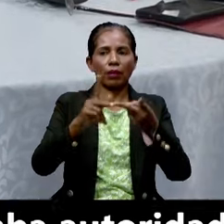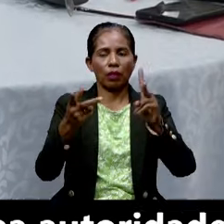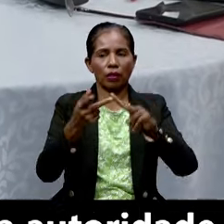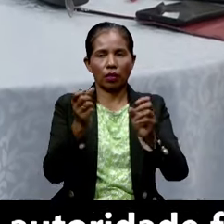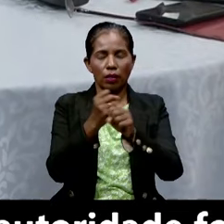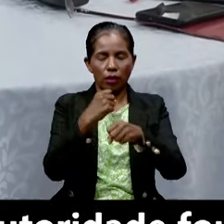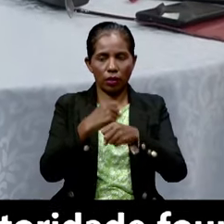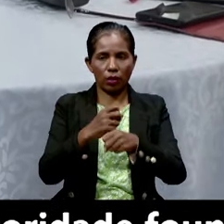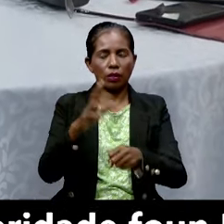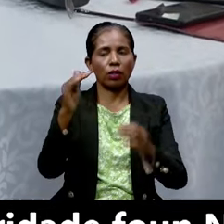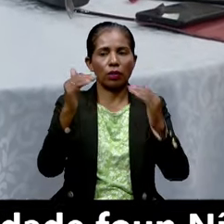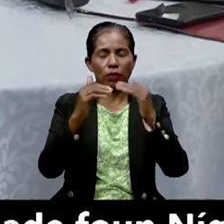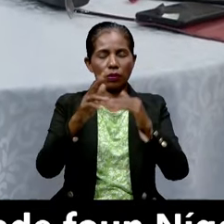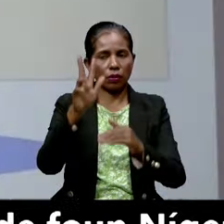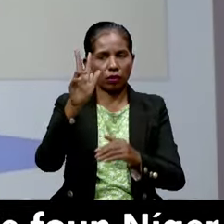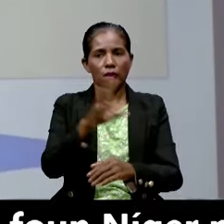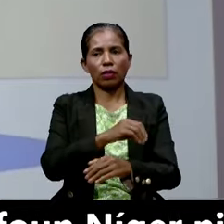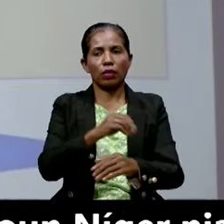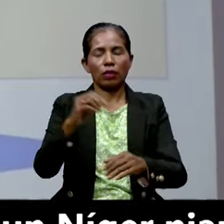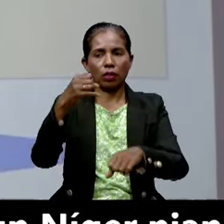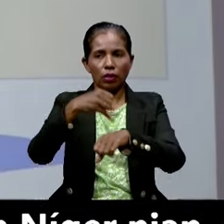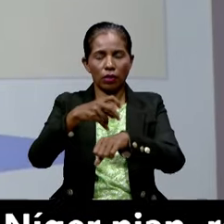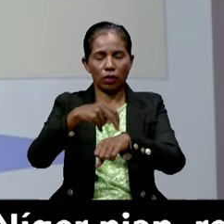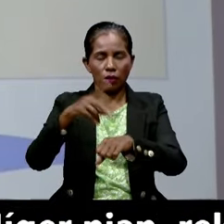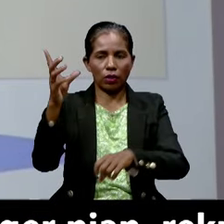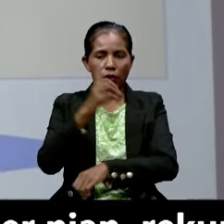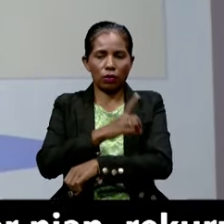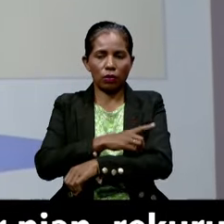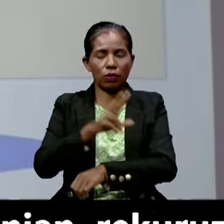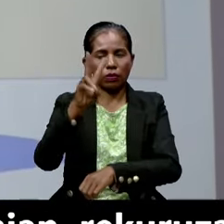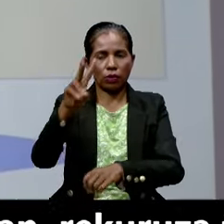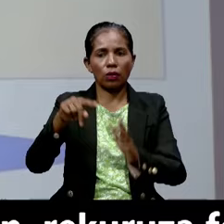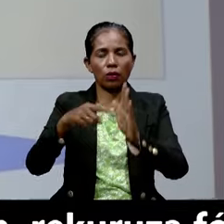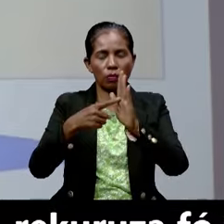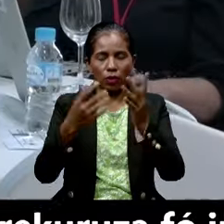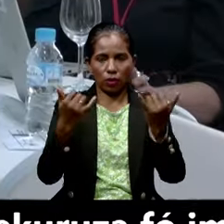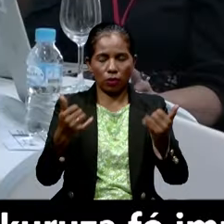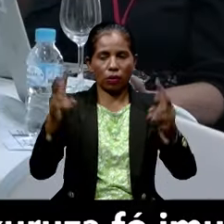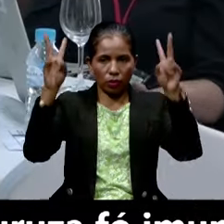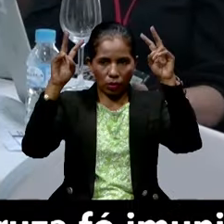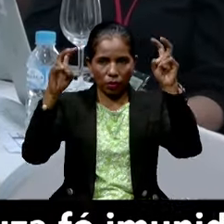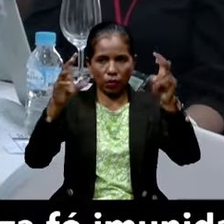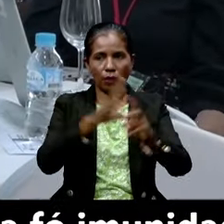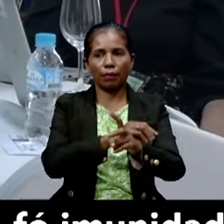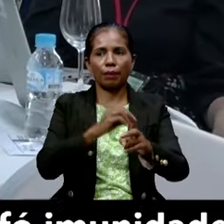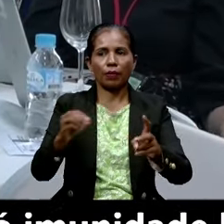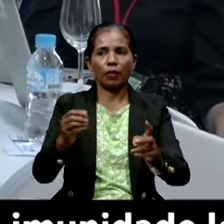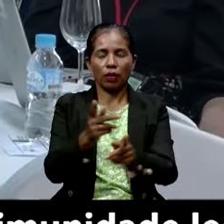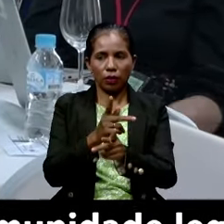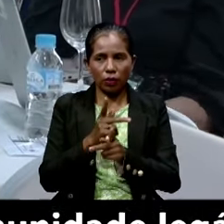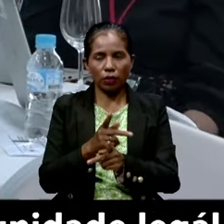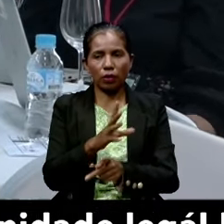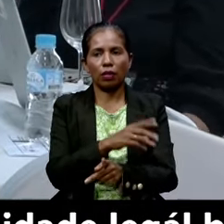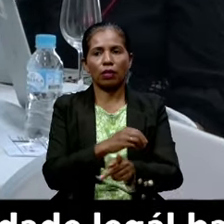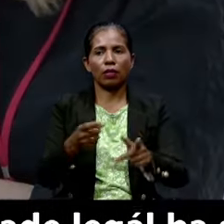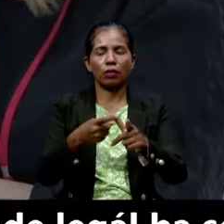realiza terceiro seminário científico internacional durante Loron Rua, Hahu Ohen, o tema, prevenir e cuidar,